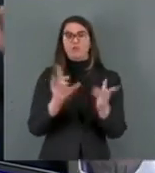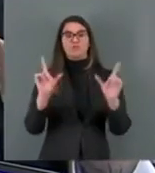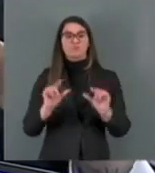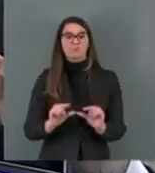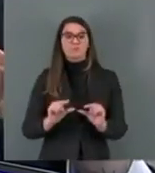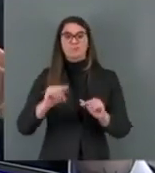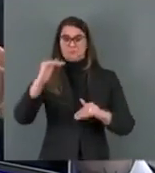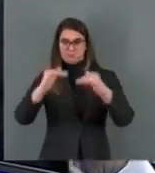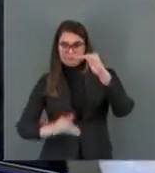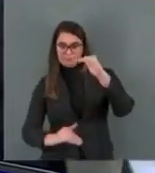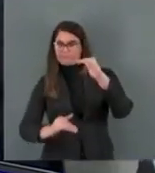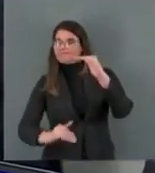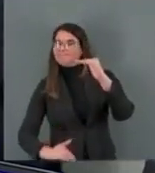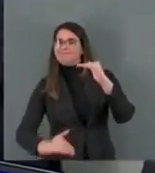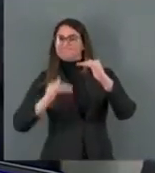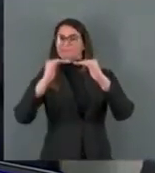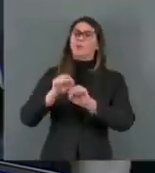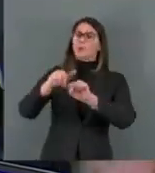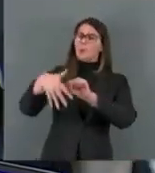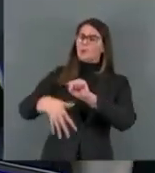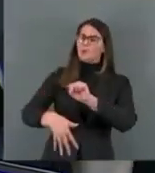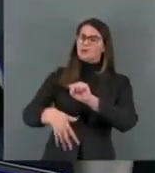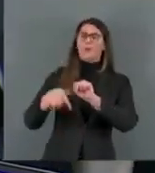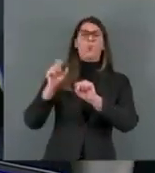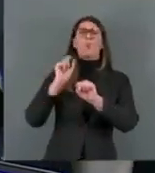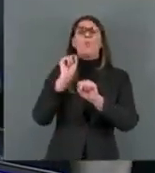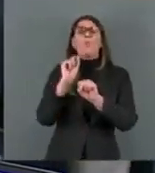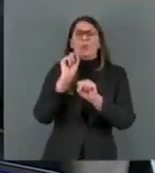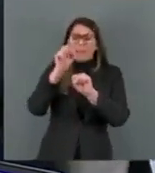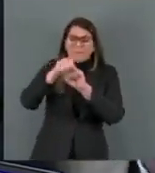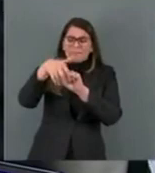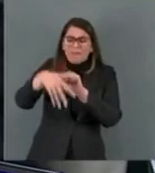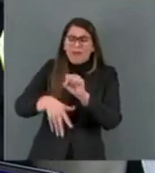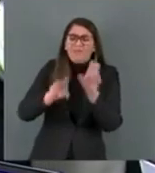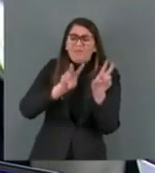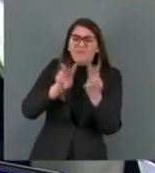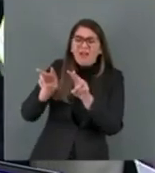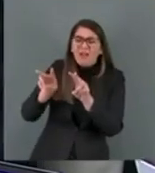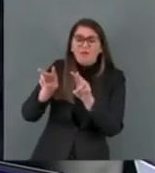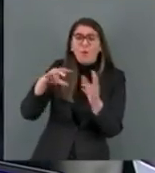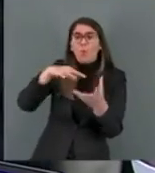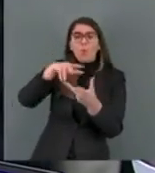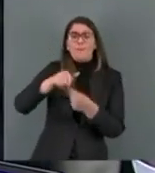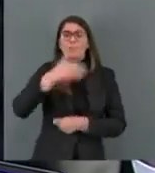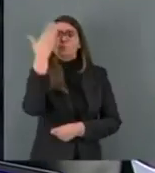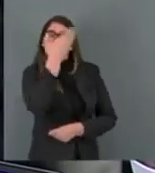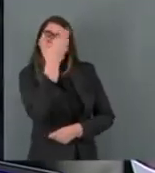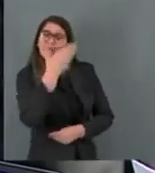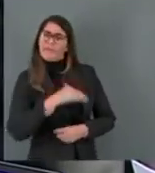a desigualdade social e regional. O que o Banco Central está vendo que o mundo não está vendo